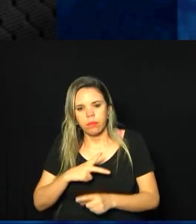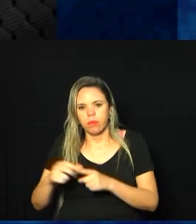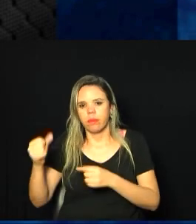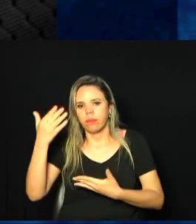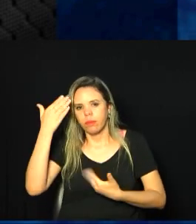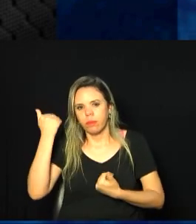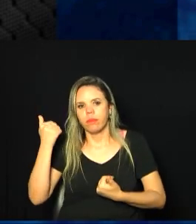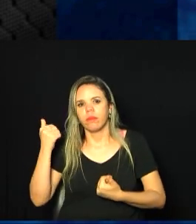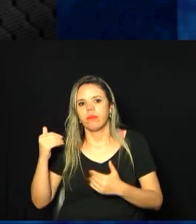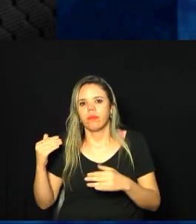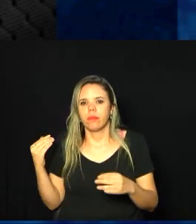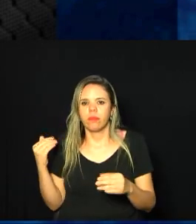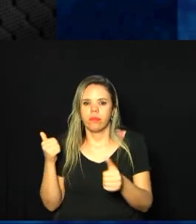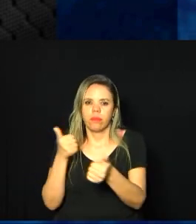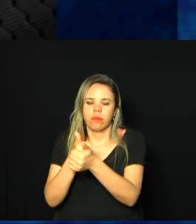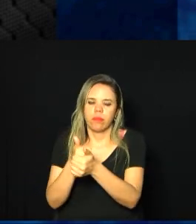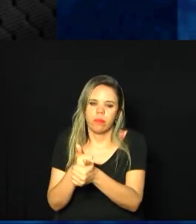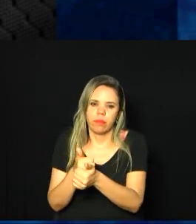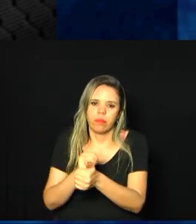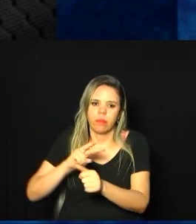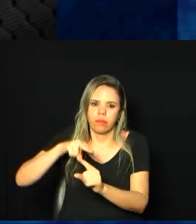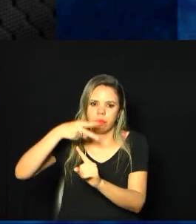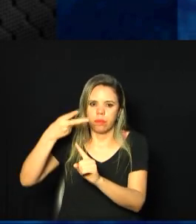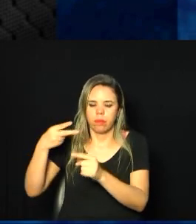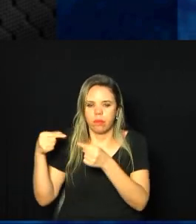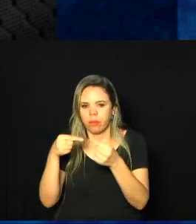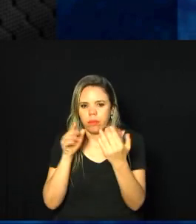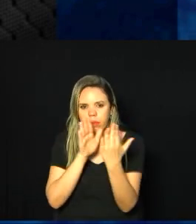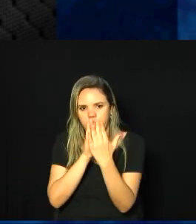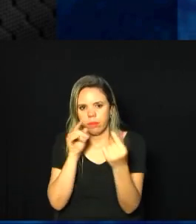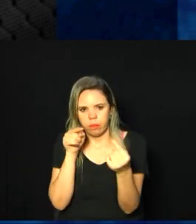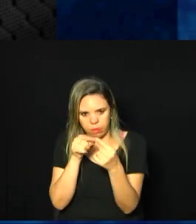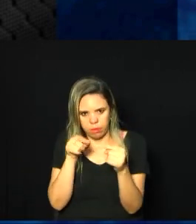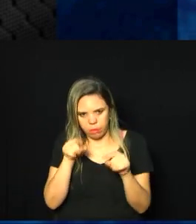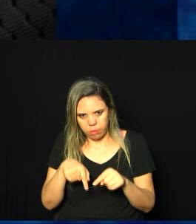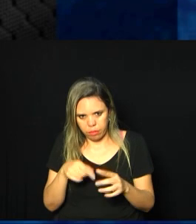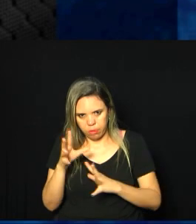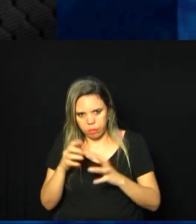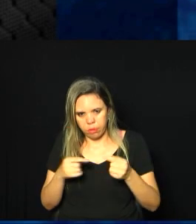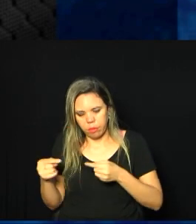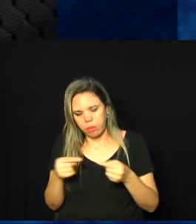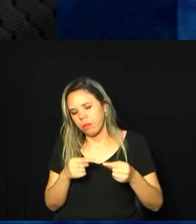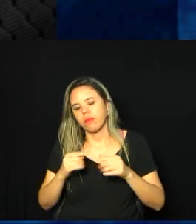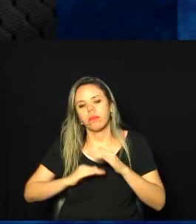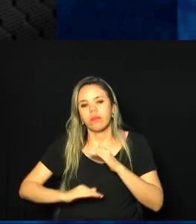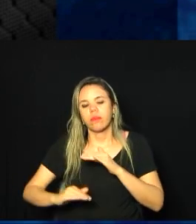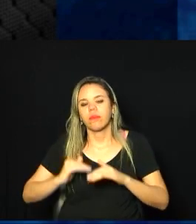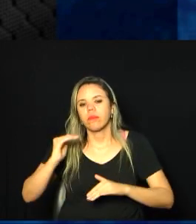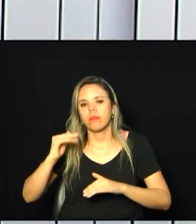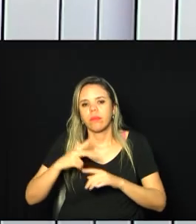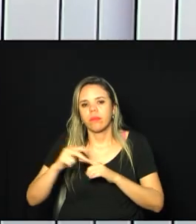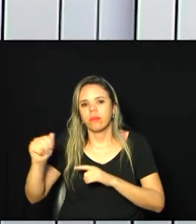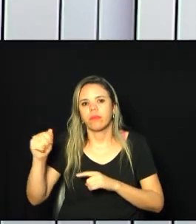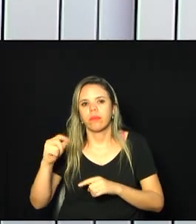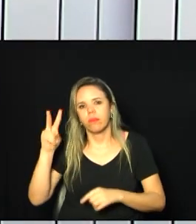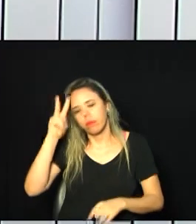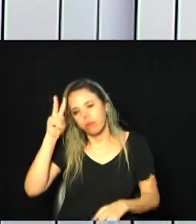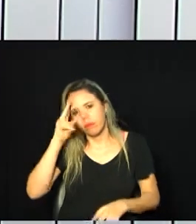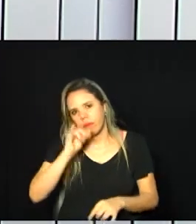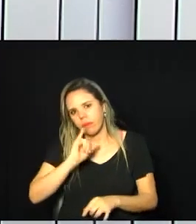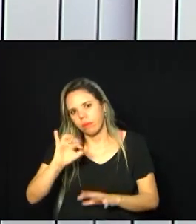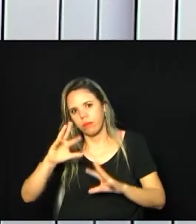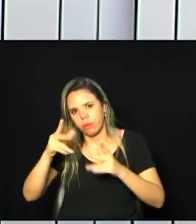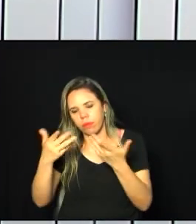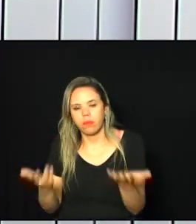vencer, ela encosta no Remo e vira um adversário direto na briga contra o rebaixamento. E claro que na segunda-feira a